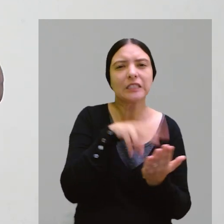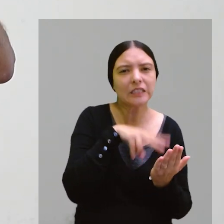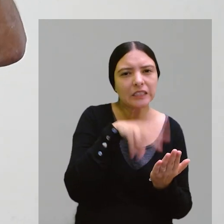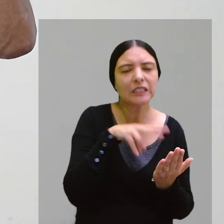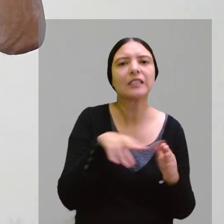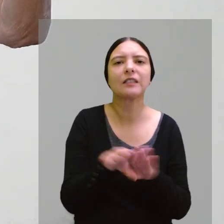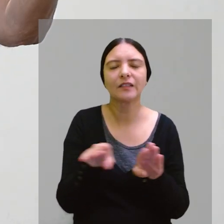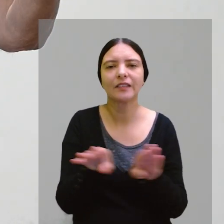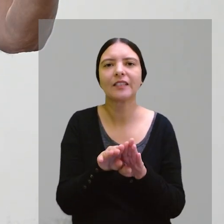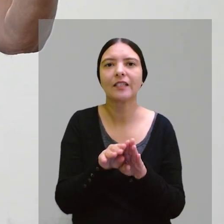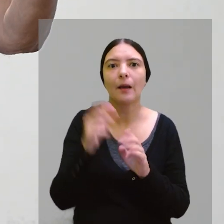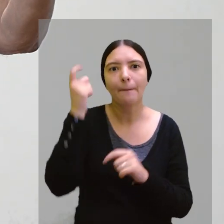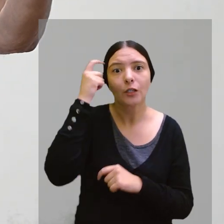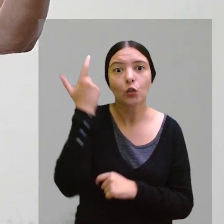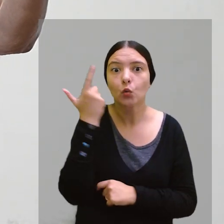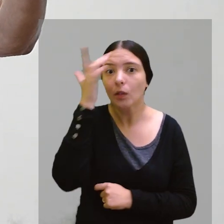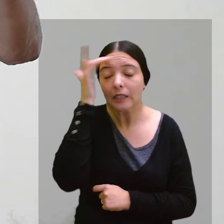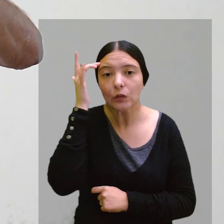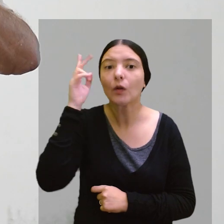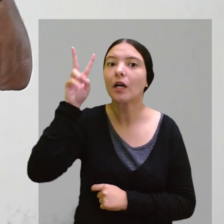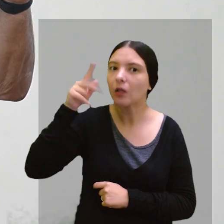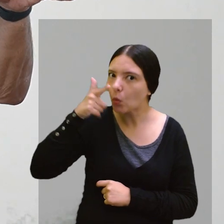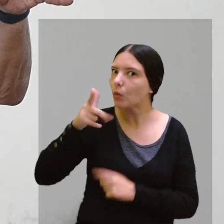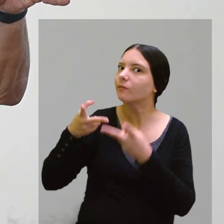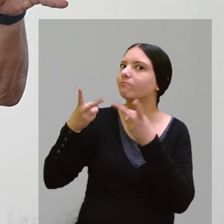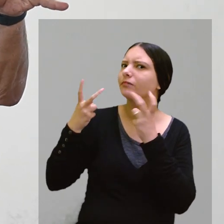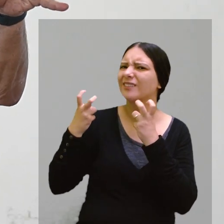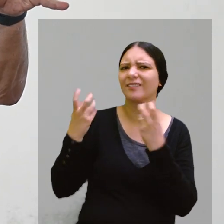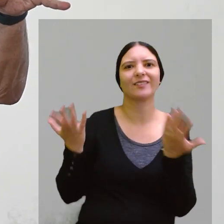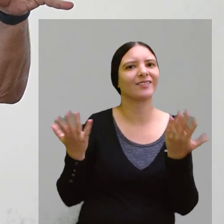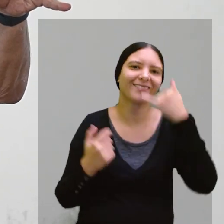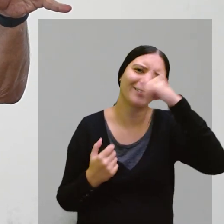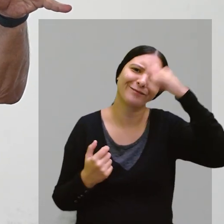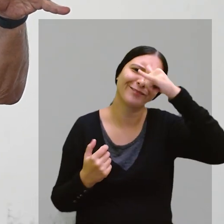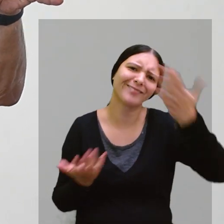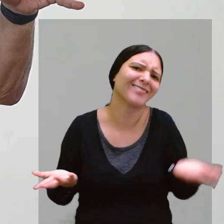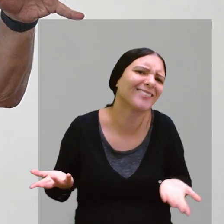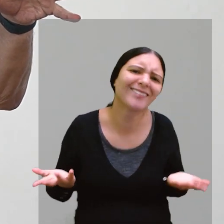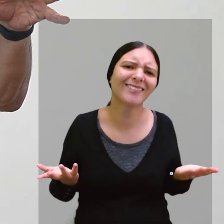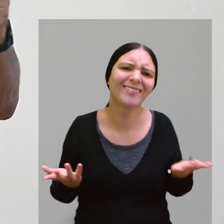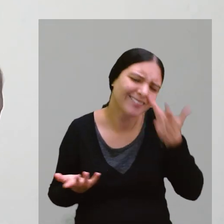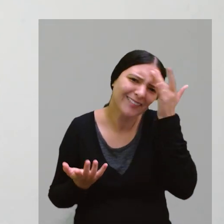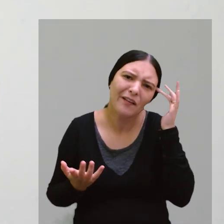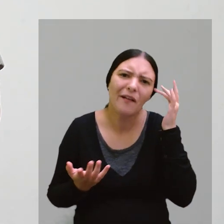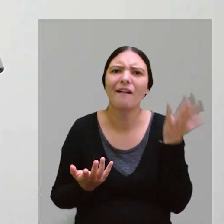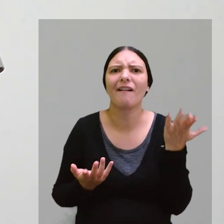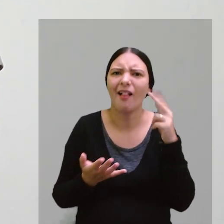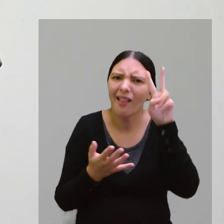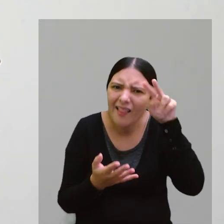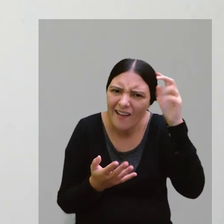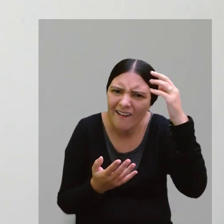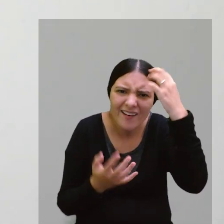leitura, consegue ler a mente do outro, o que é uma idiotice, entende? Ninguém consegue ler a mente do outro,